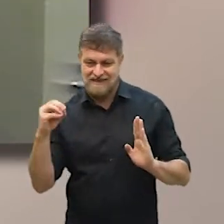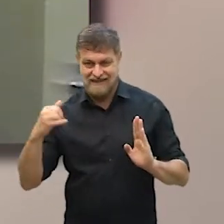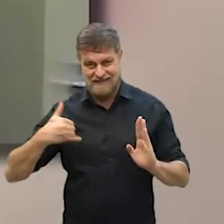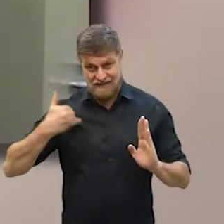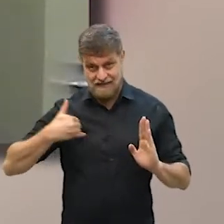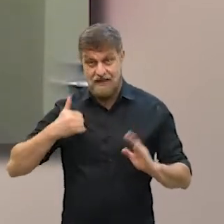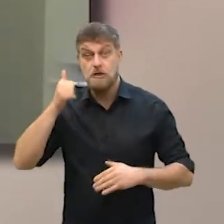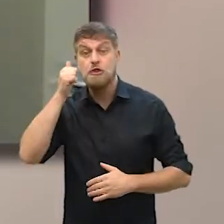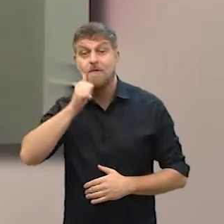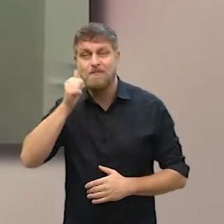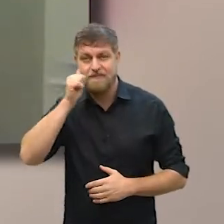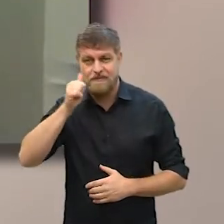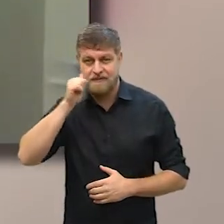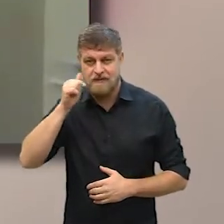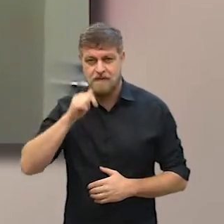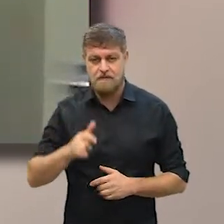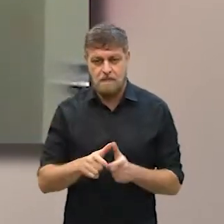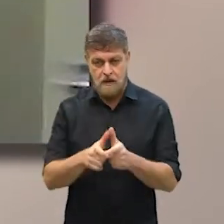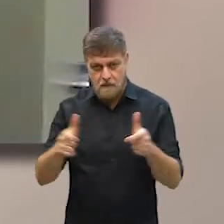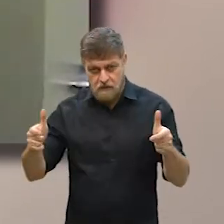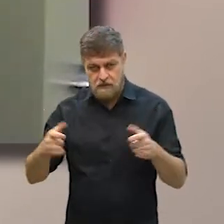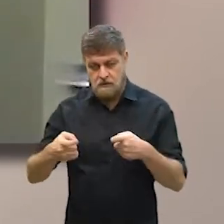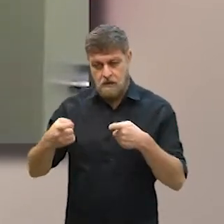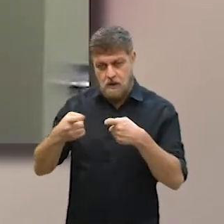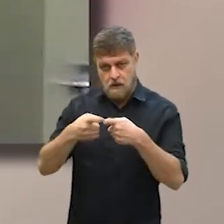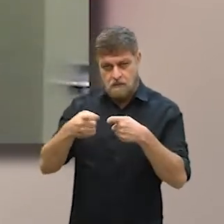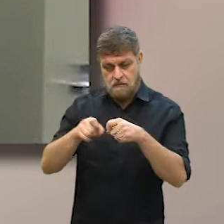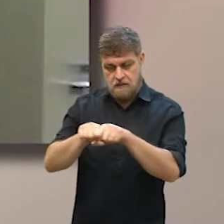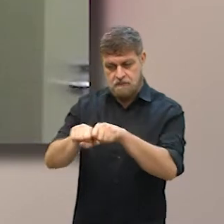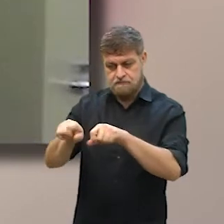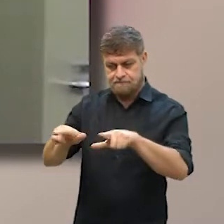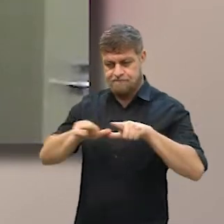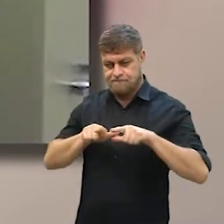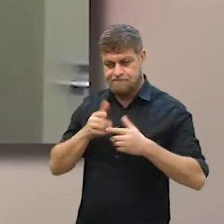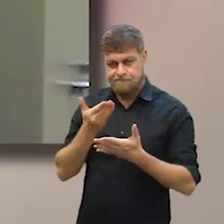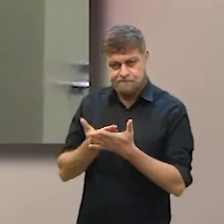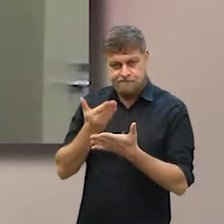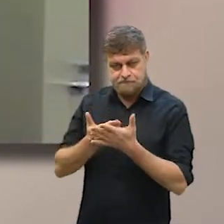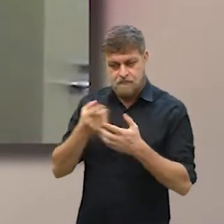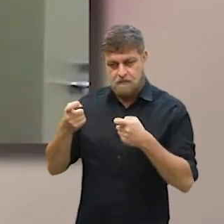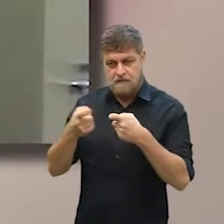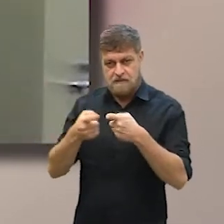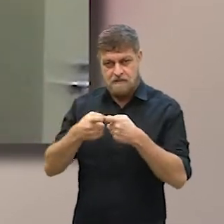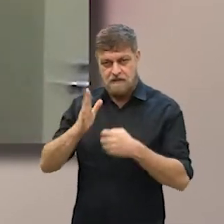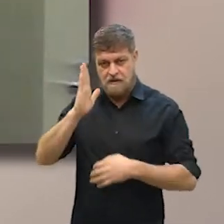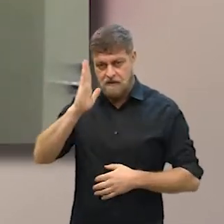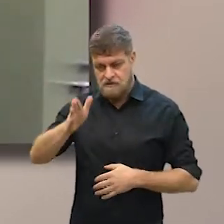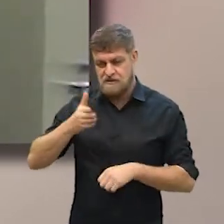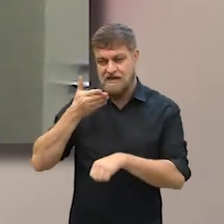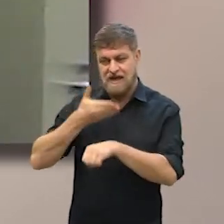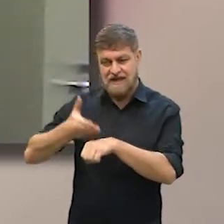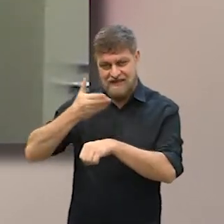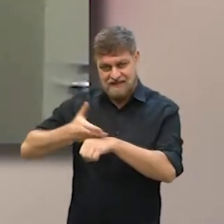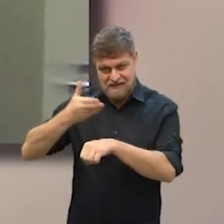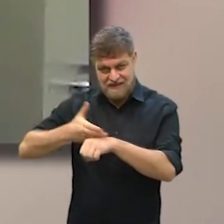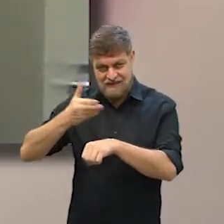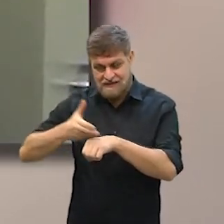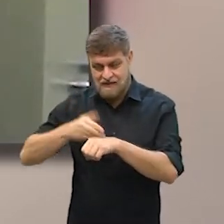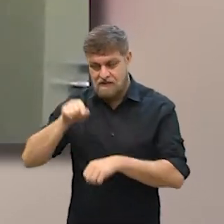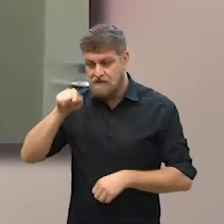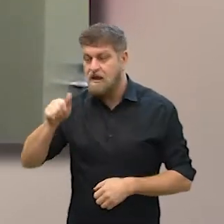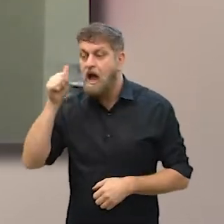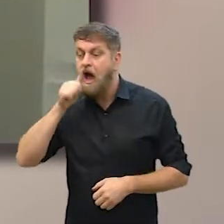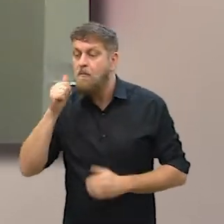das mulheres Esse é o homem assim médico né quando faz a sua formação não especialista e tava muito bem treinado assim